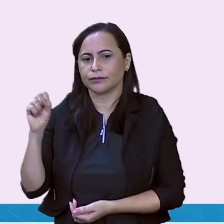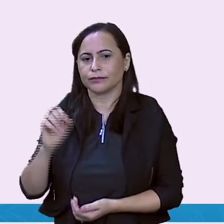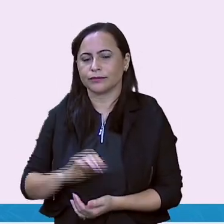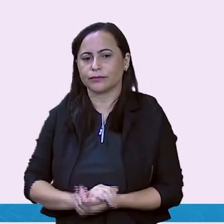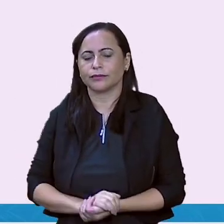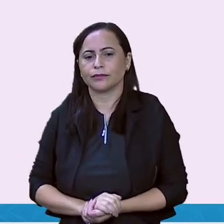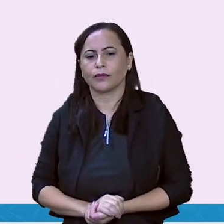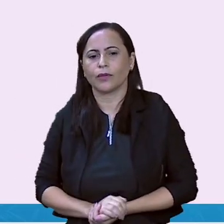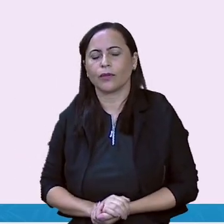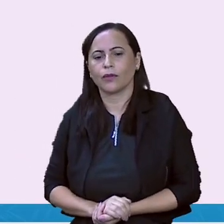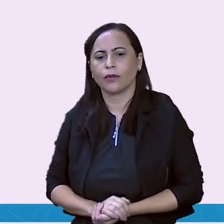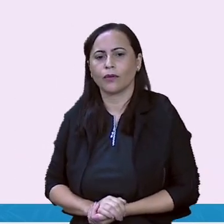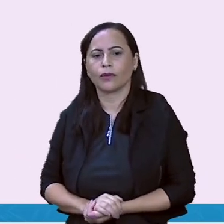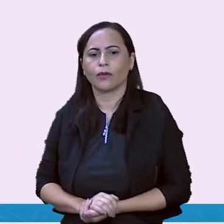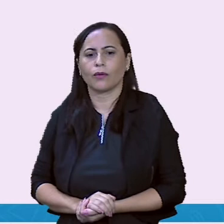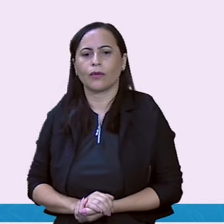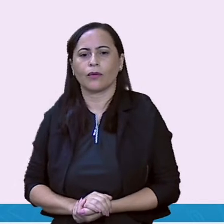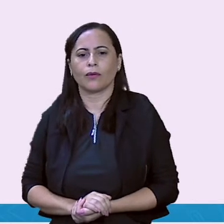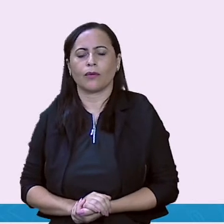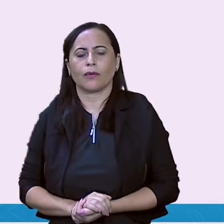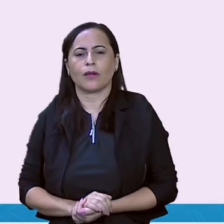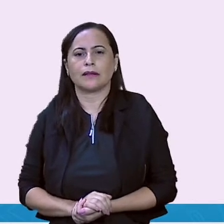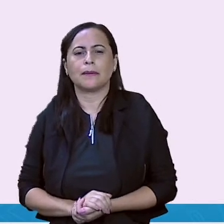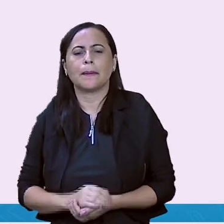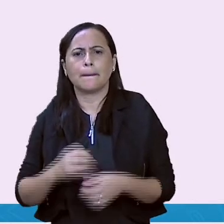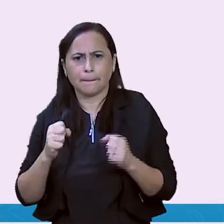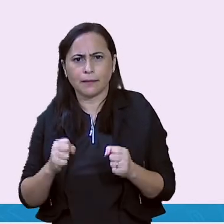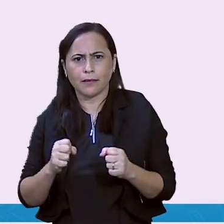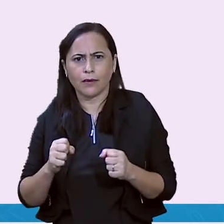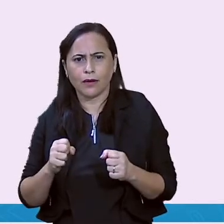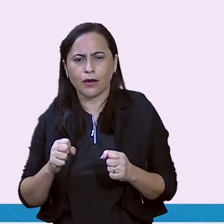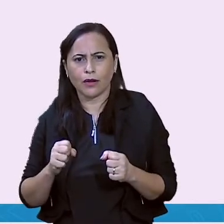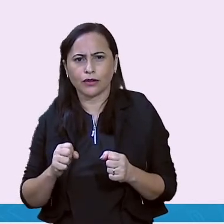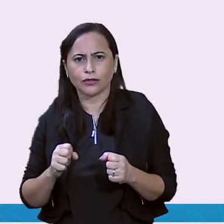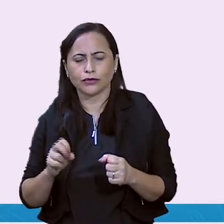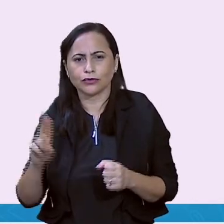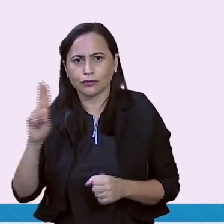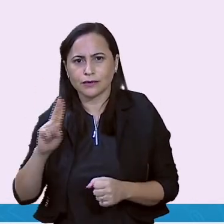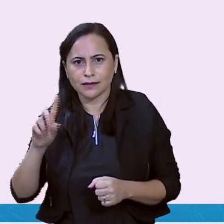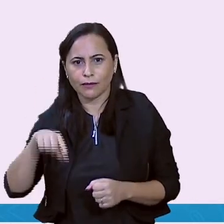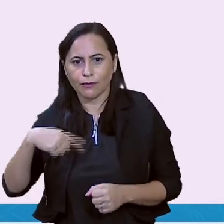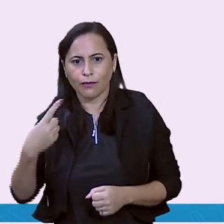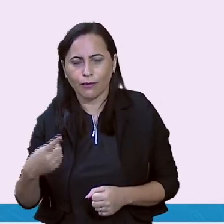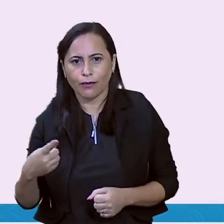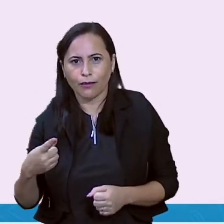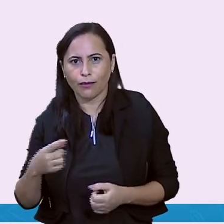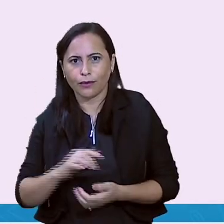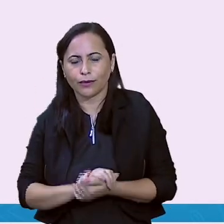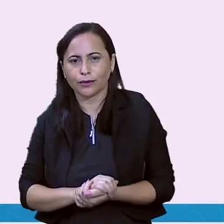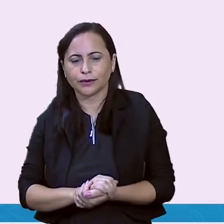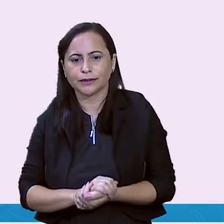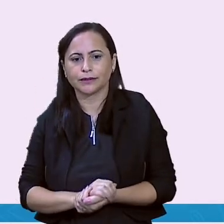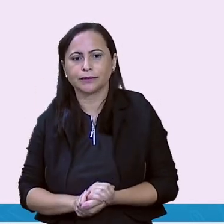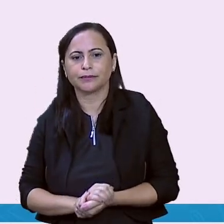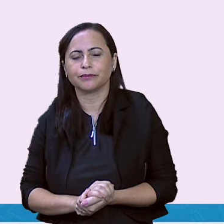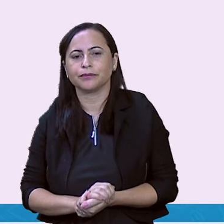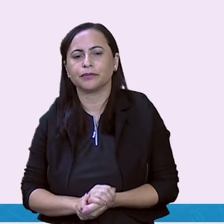hora? Pode. Se eu contar como se fosse o relógio 24 horas, pode ser